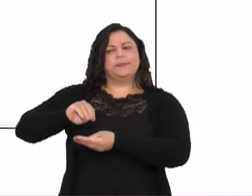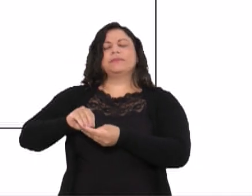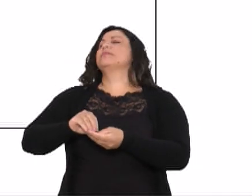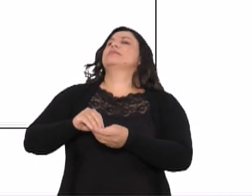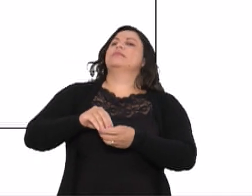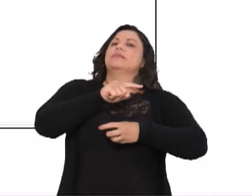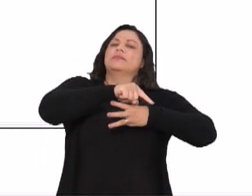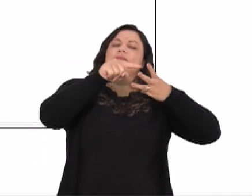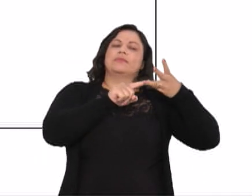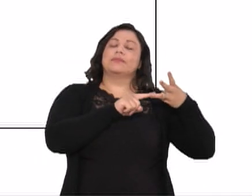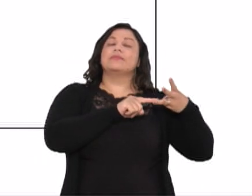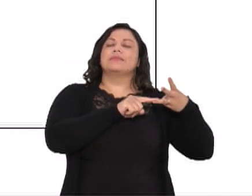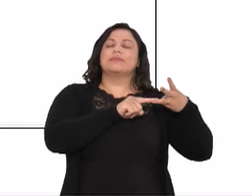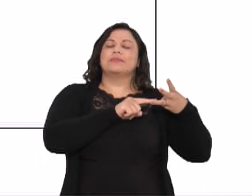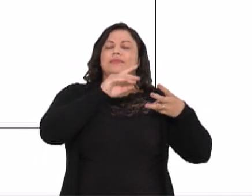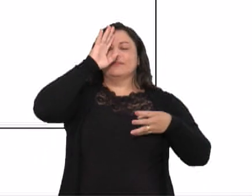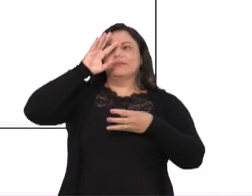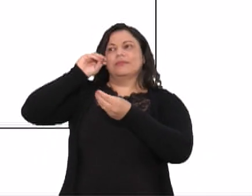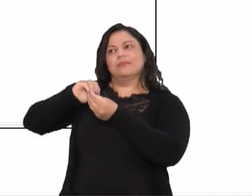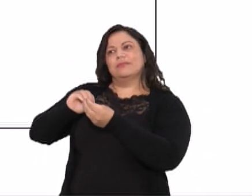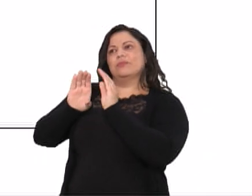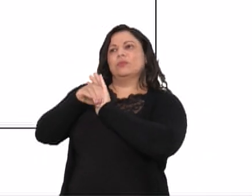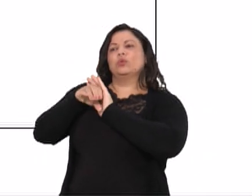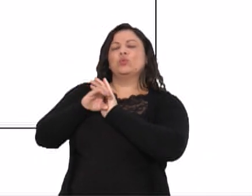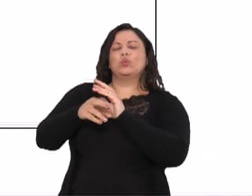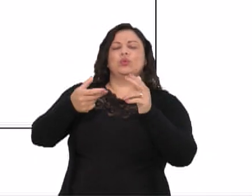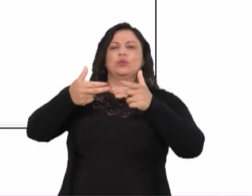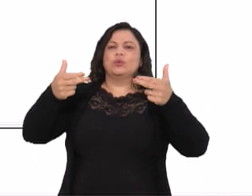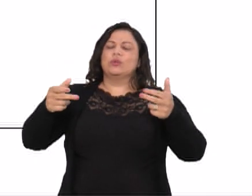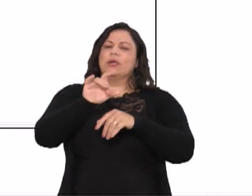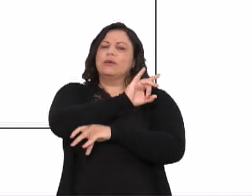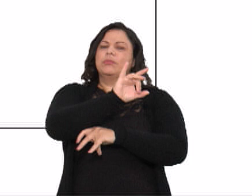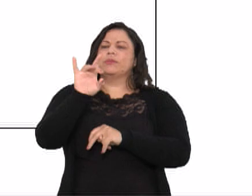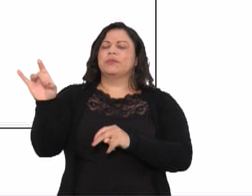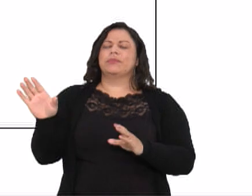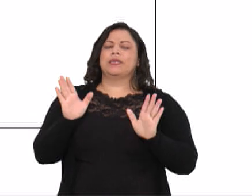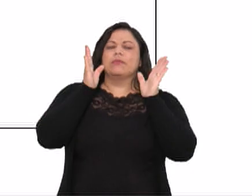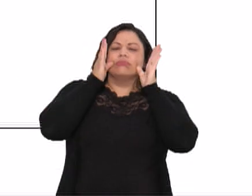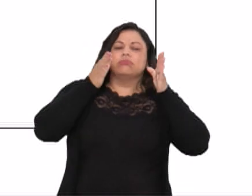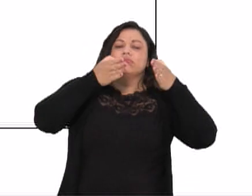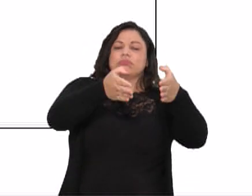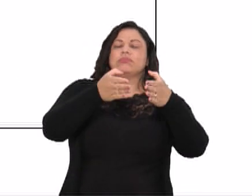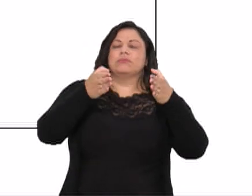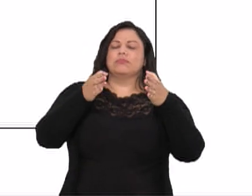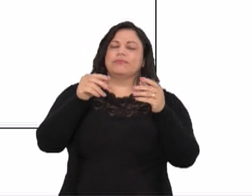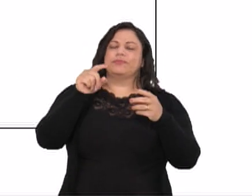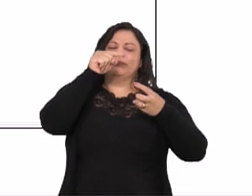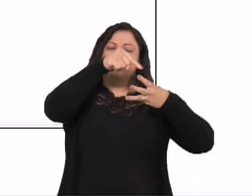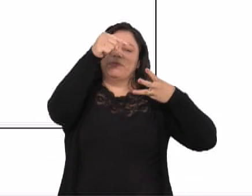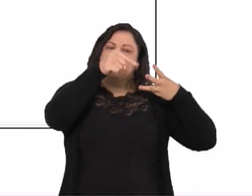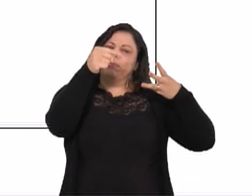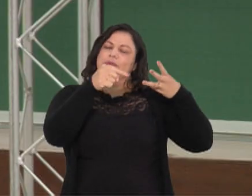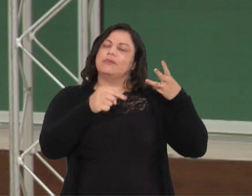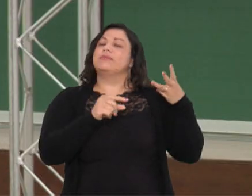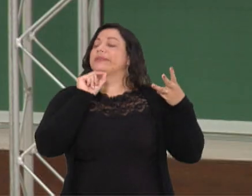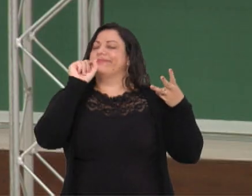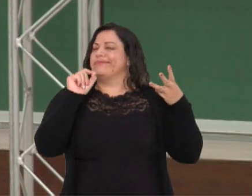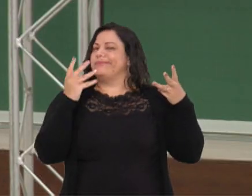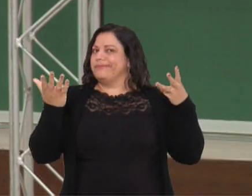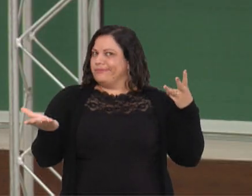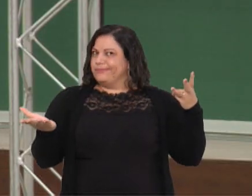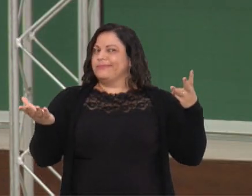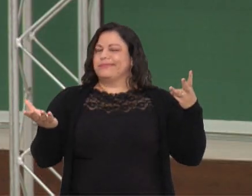dos autores que acabamos de estudar, escreva um conceito central sobre cada um dos 3 autores